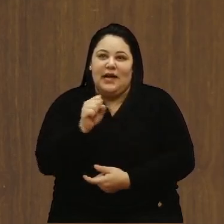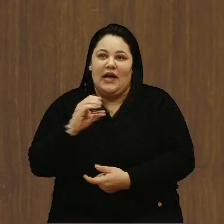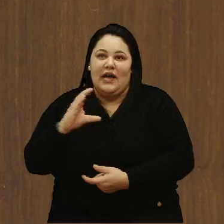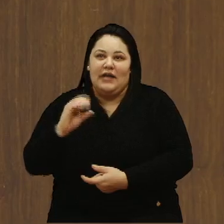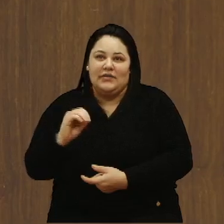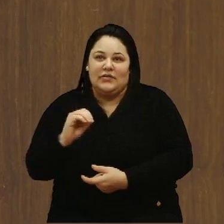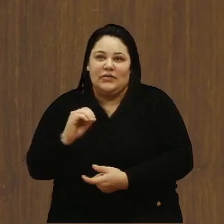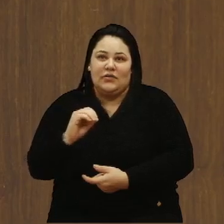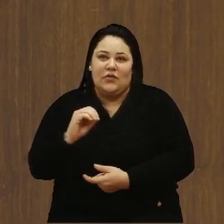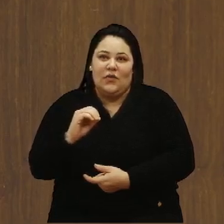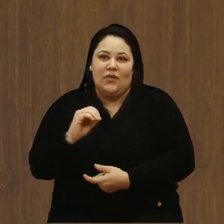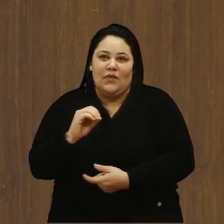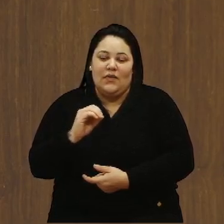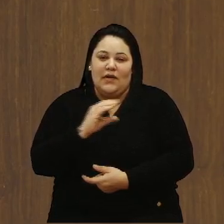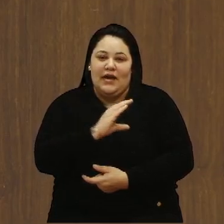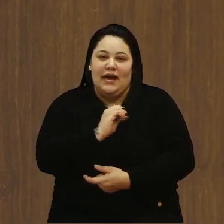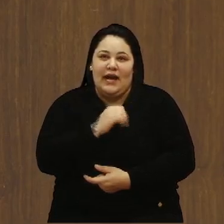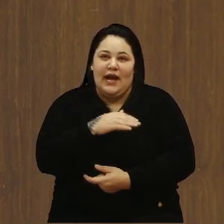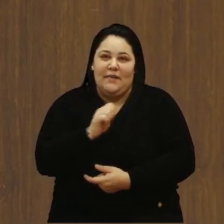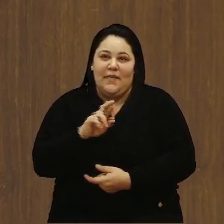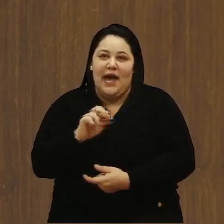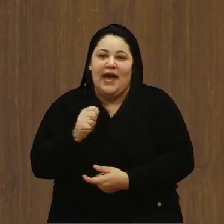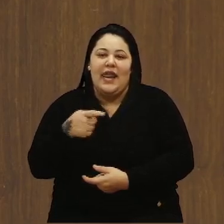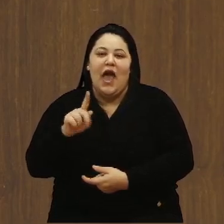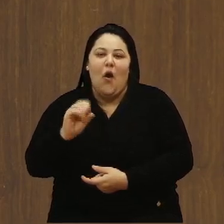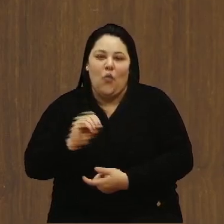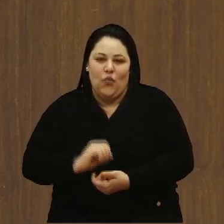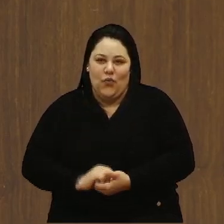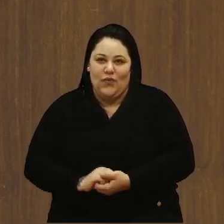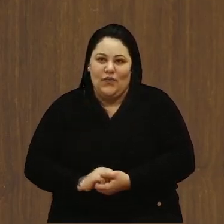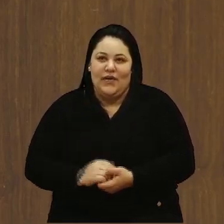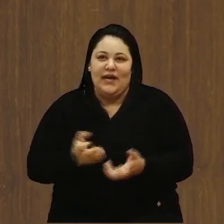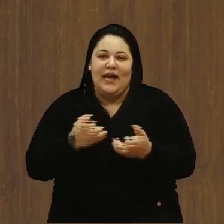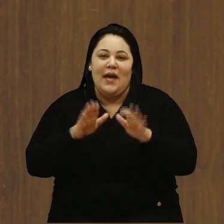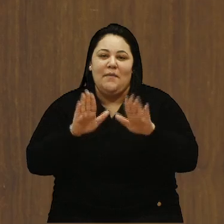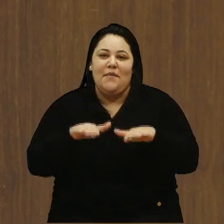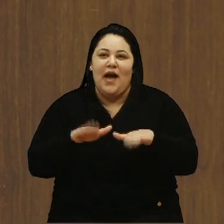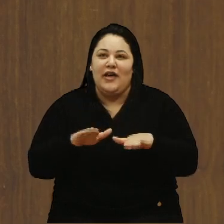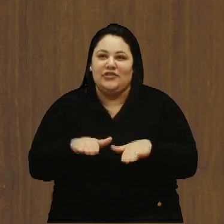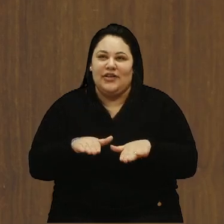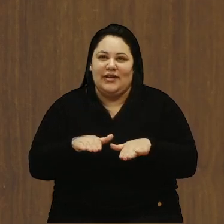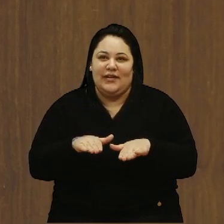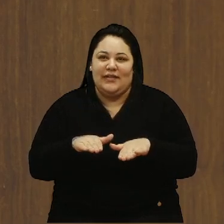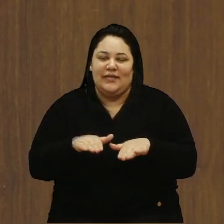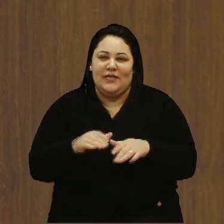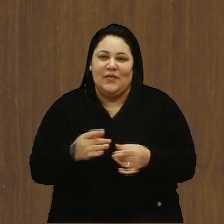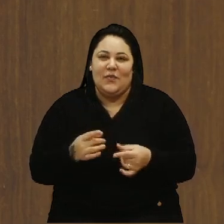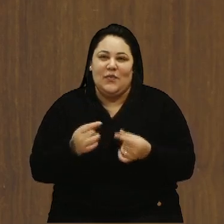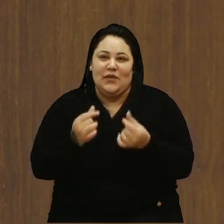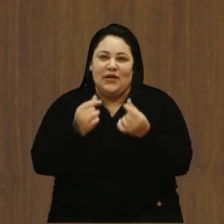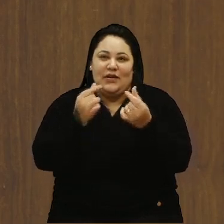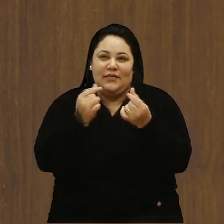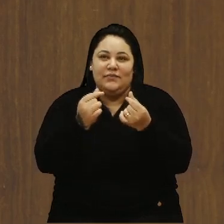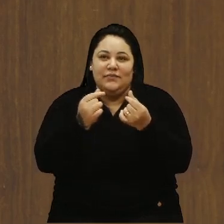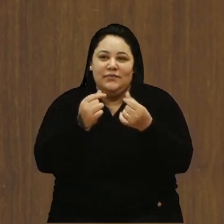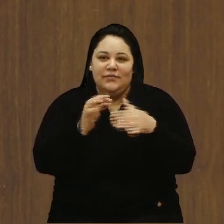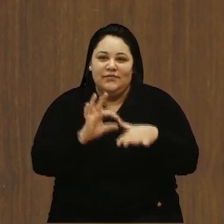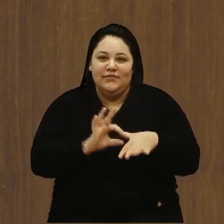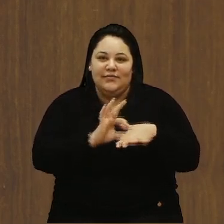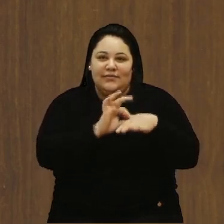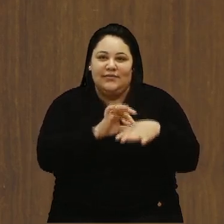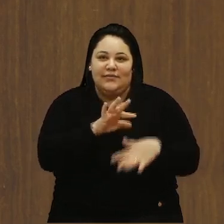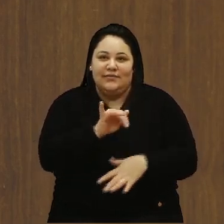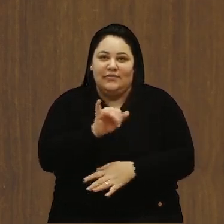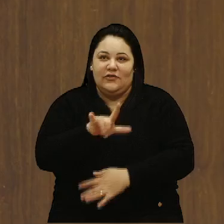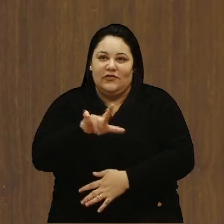isso que a elite se retorce. Que quer baixar o preço das vieiras, do filé mignon,